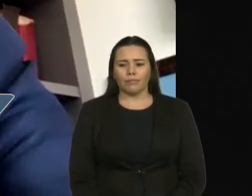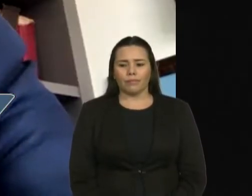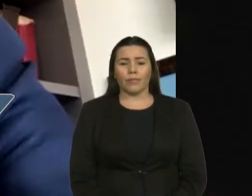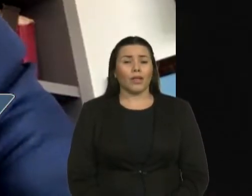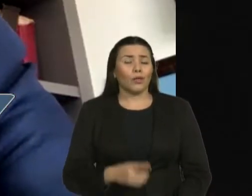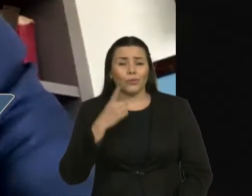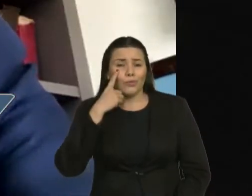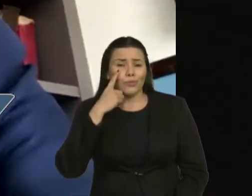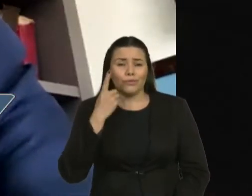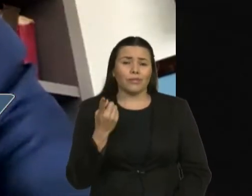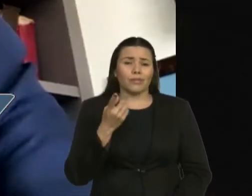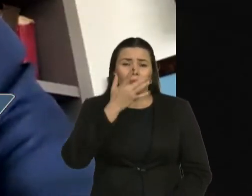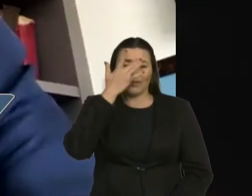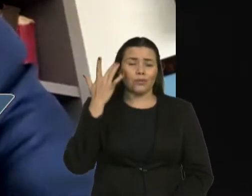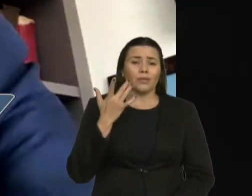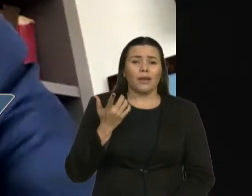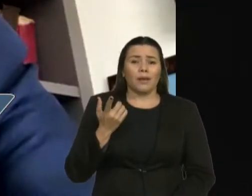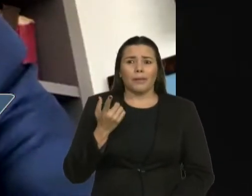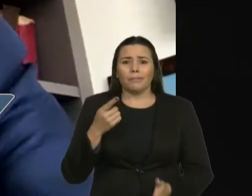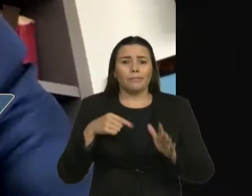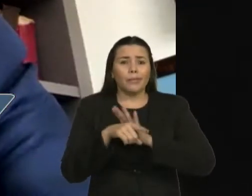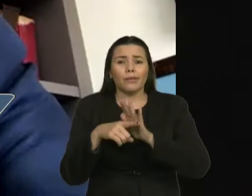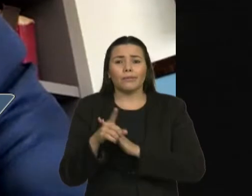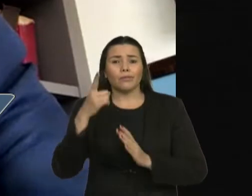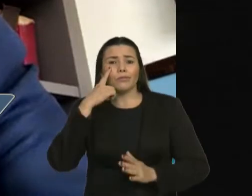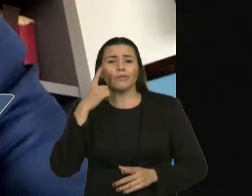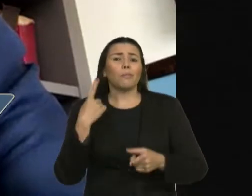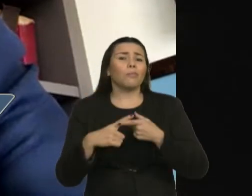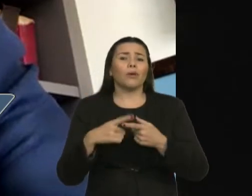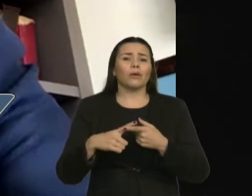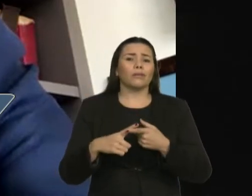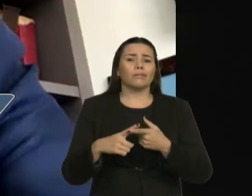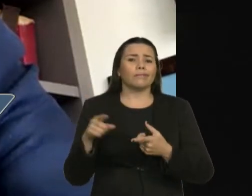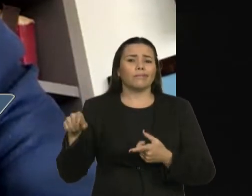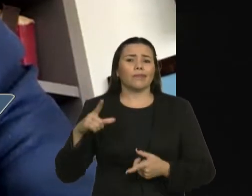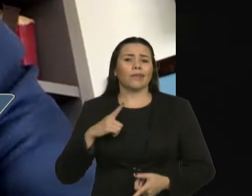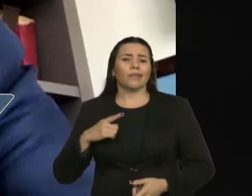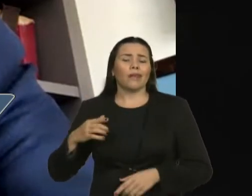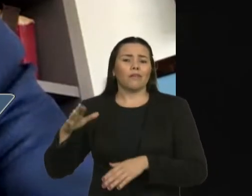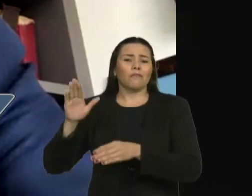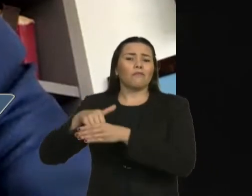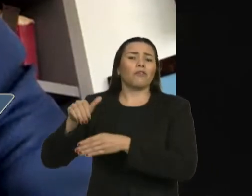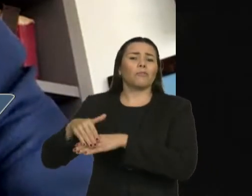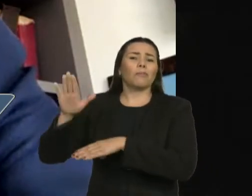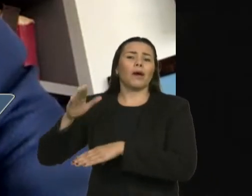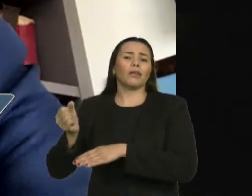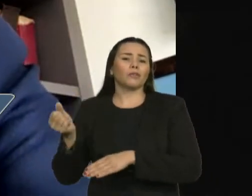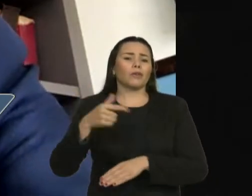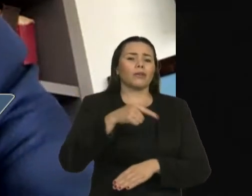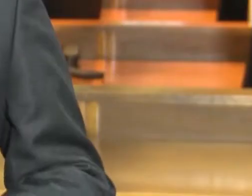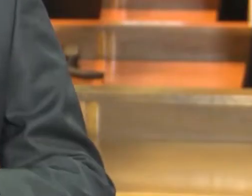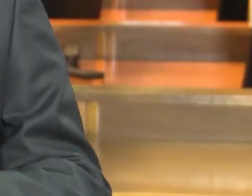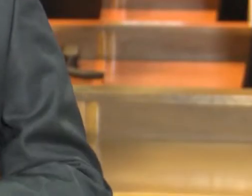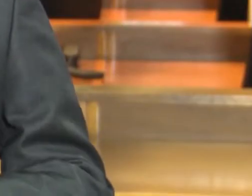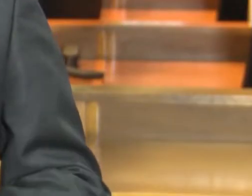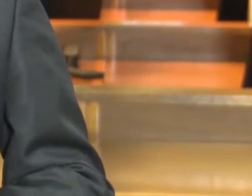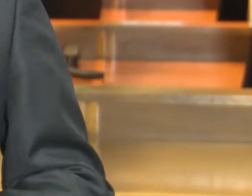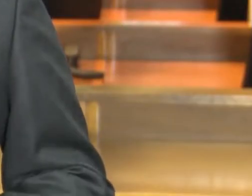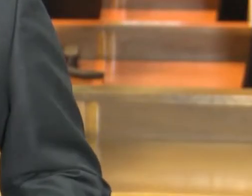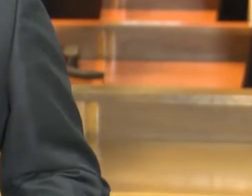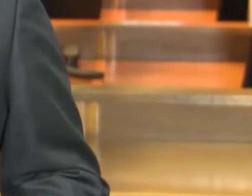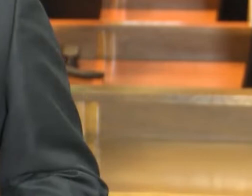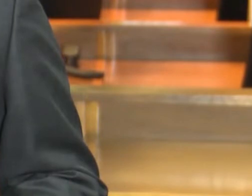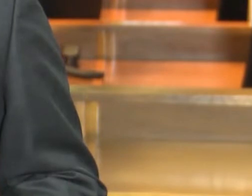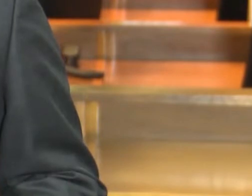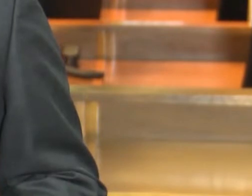o pronunciamento do deputado Antônio Pereira, que fez uma análise sobre a PEC da reforma eleitoral. Esse também